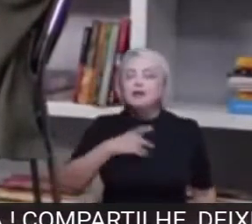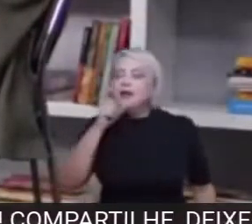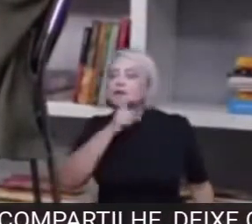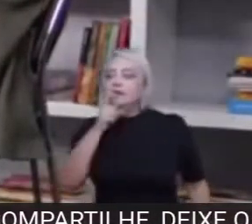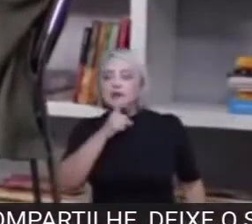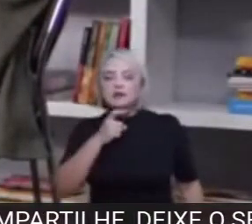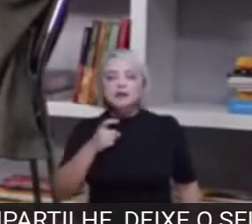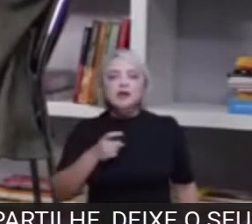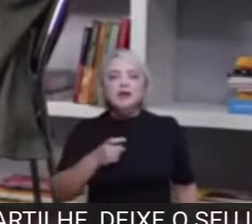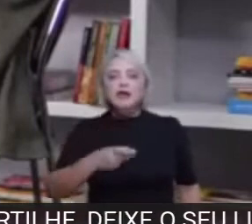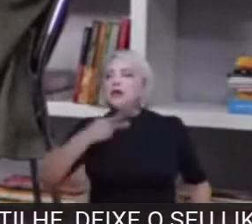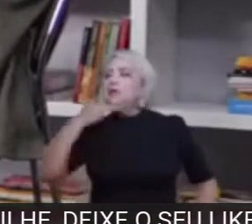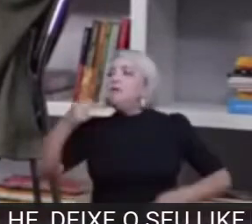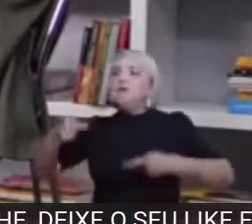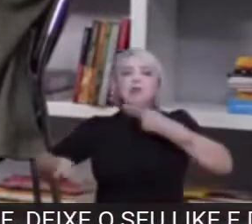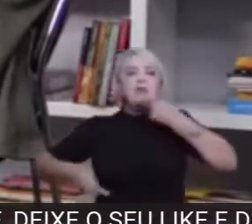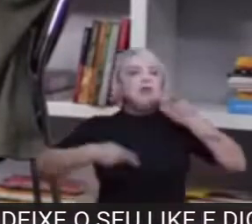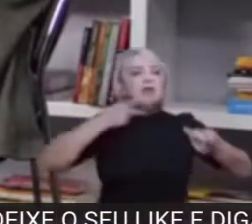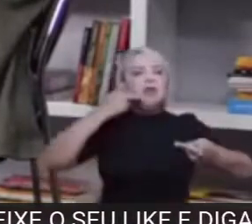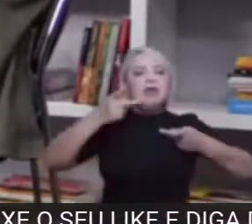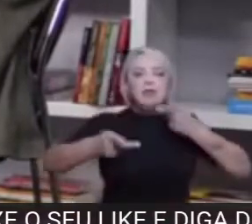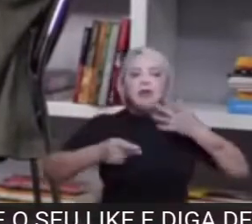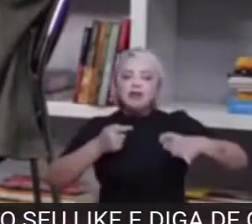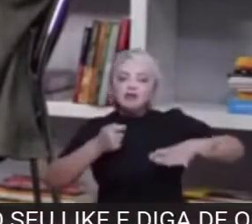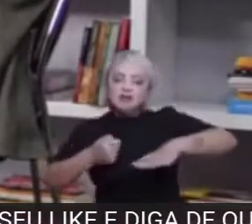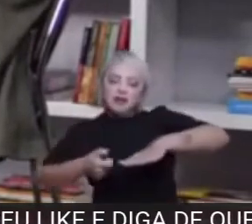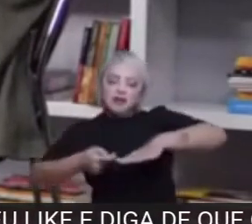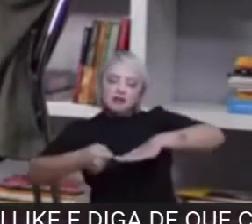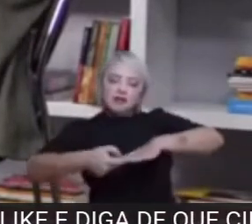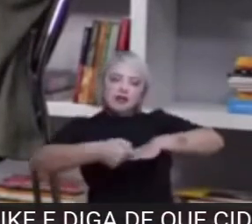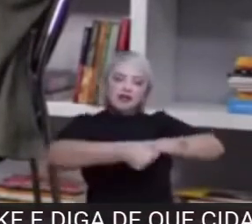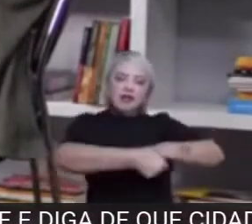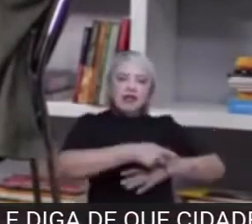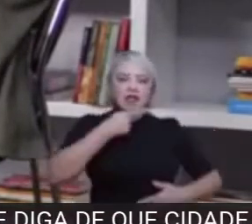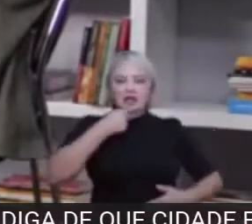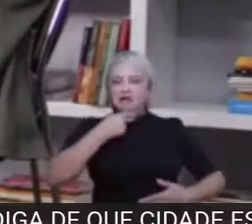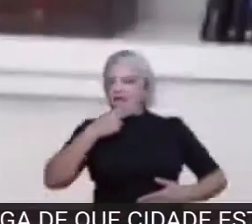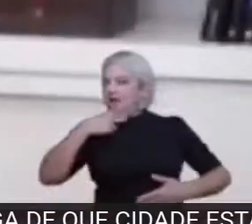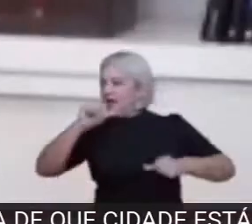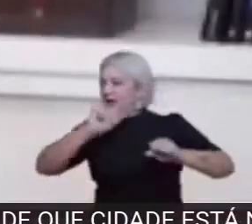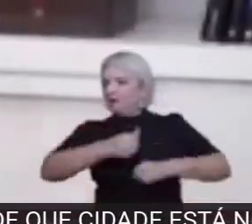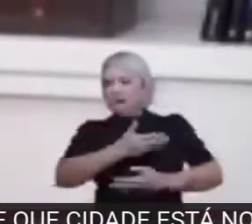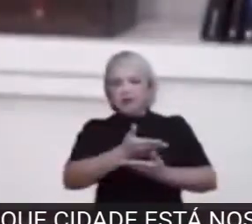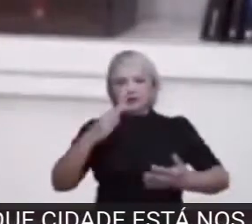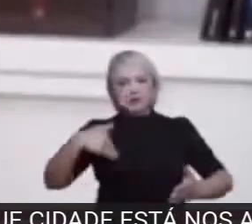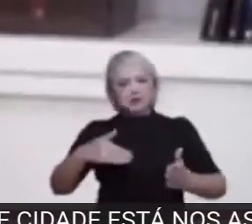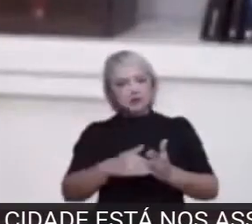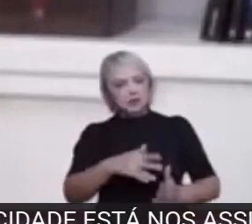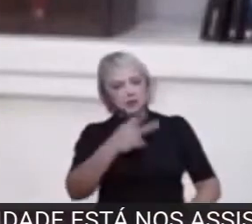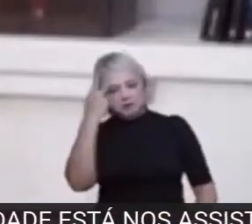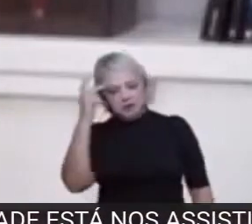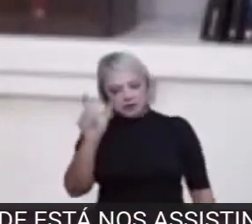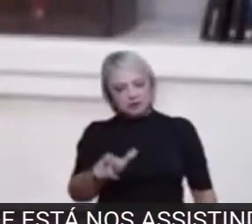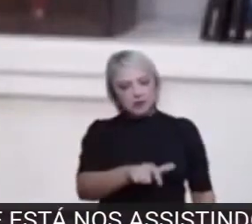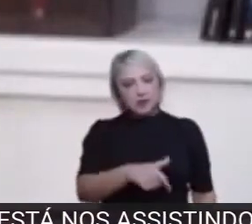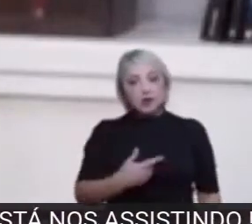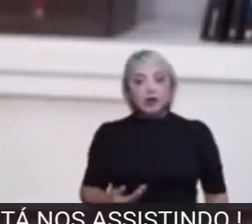ele quer, e faz o fake news dele, e fala mal de todo mundo. A única coisa que ele não faz é governar o